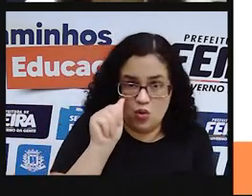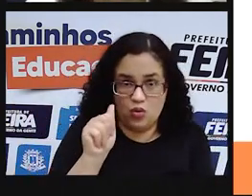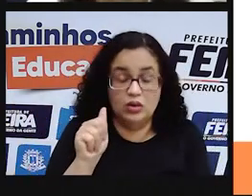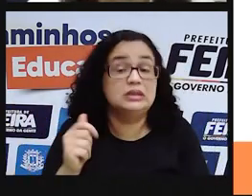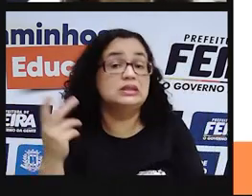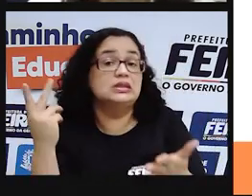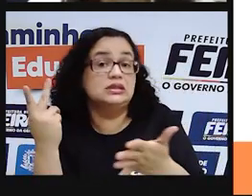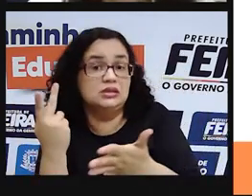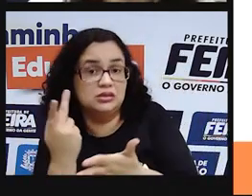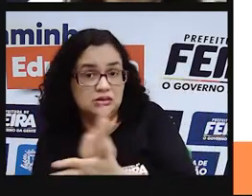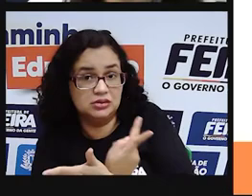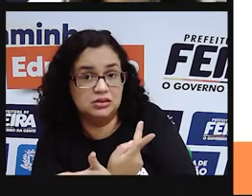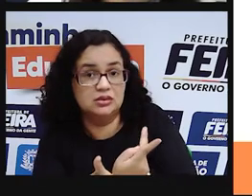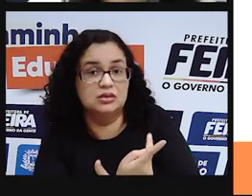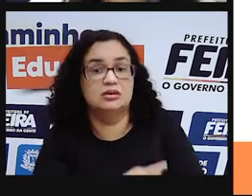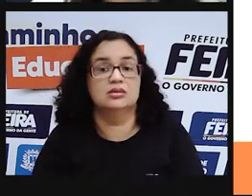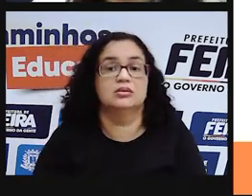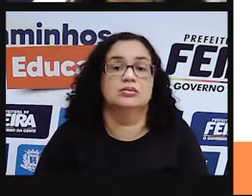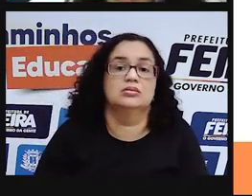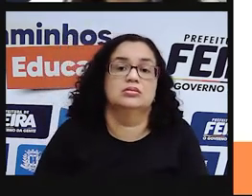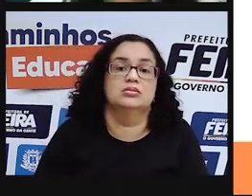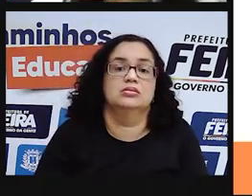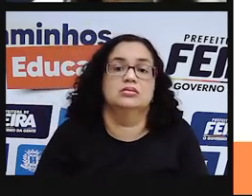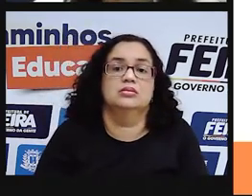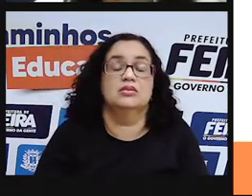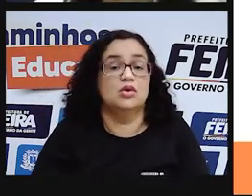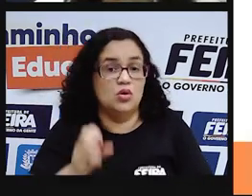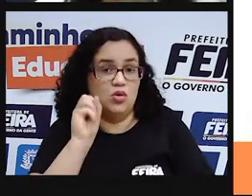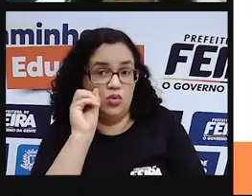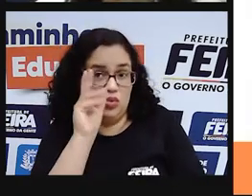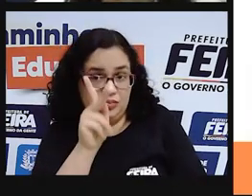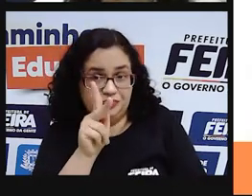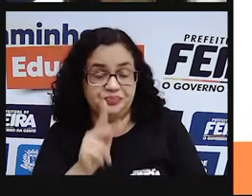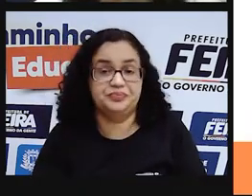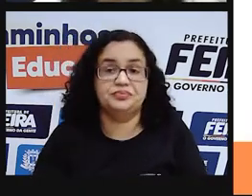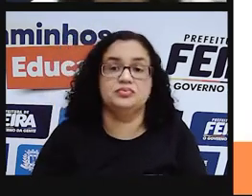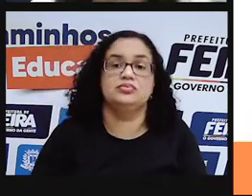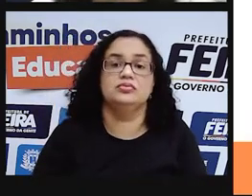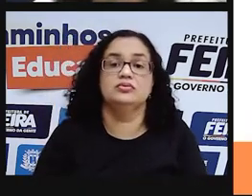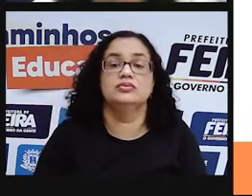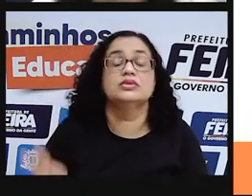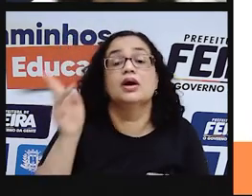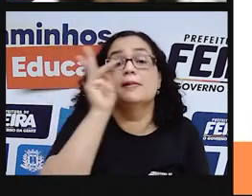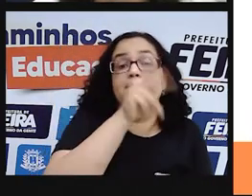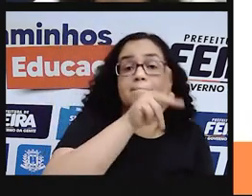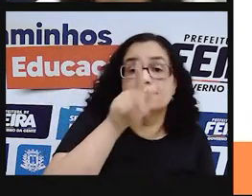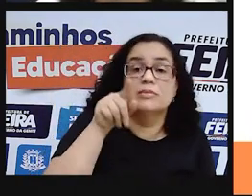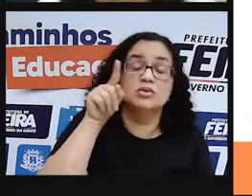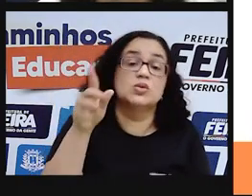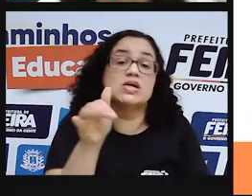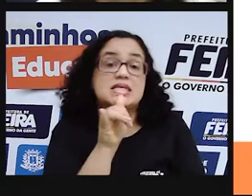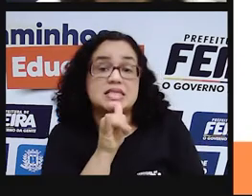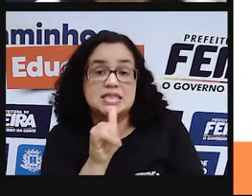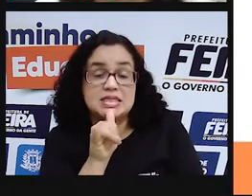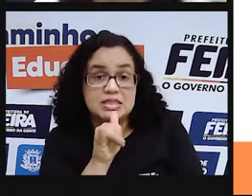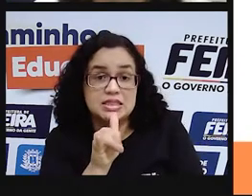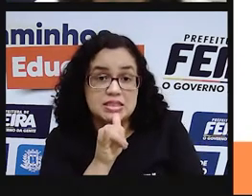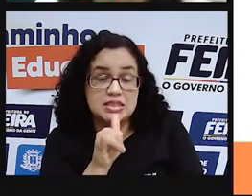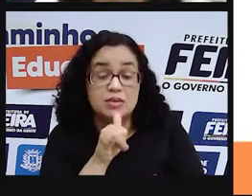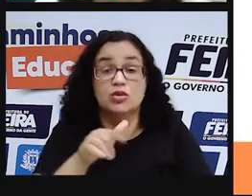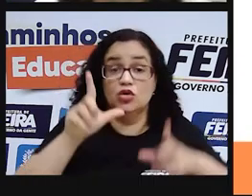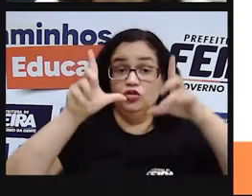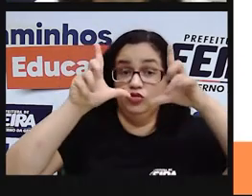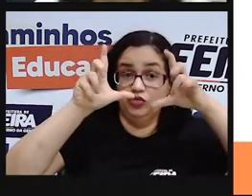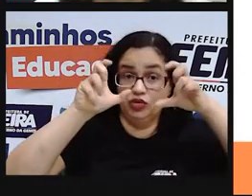correspondesse a um lago menor certo E aí a pro colocou aí alguns exemplos né